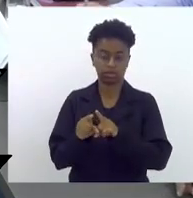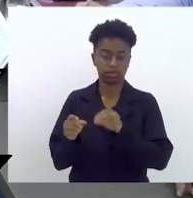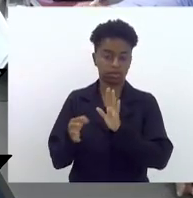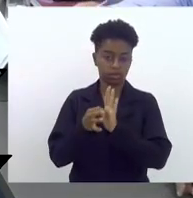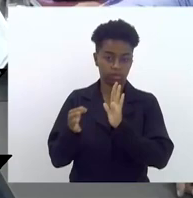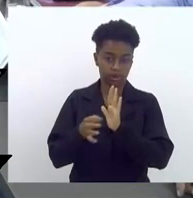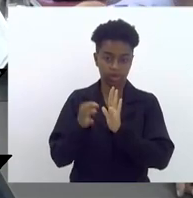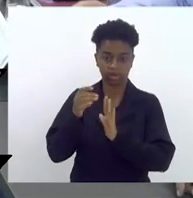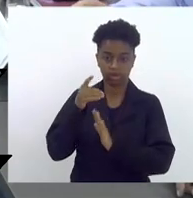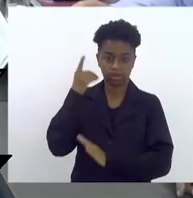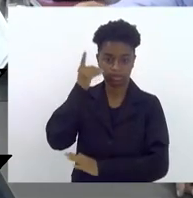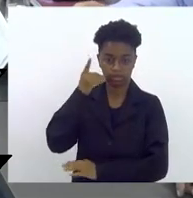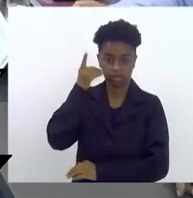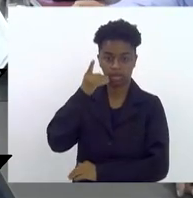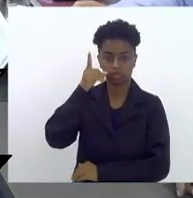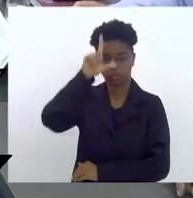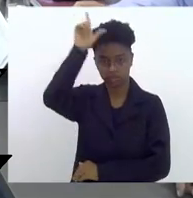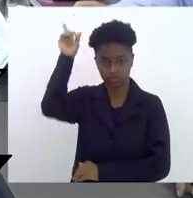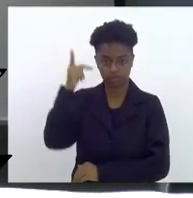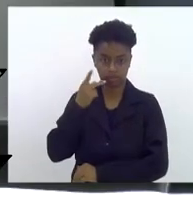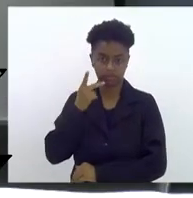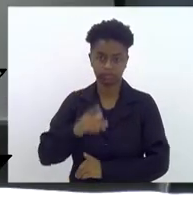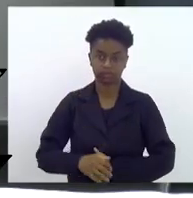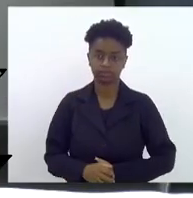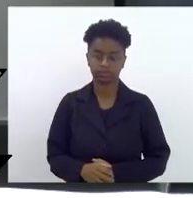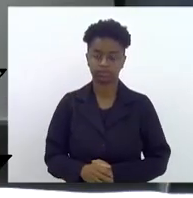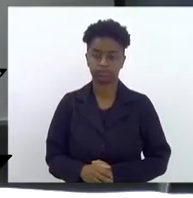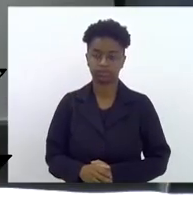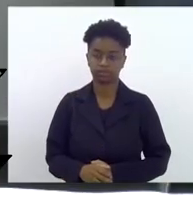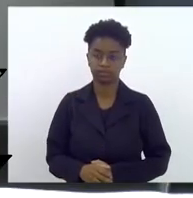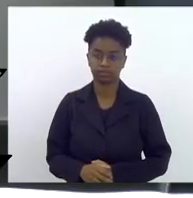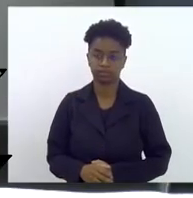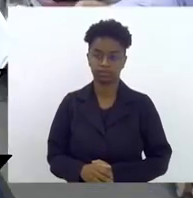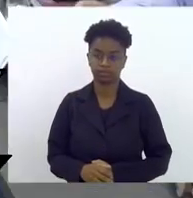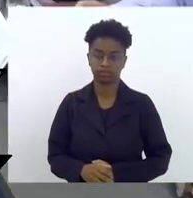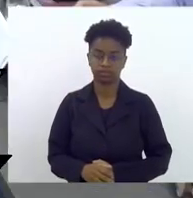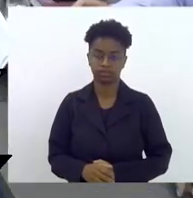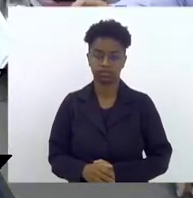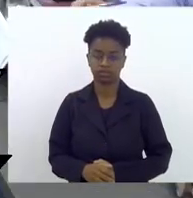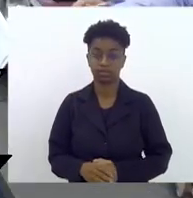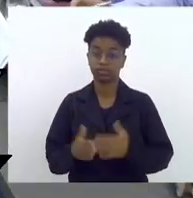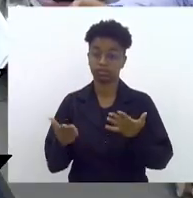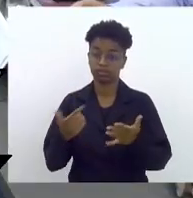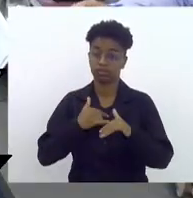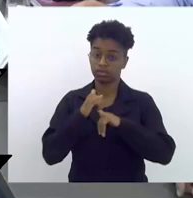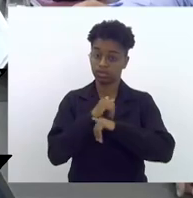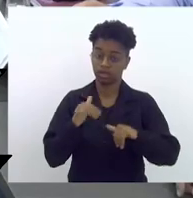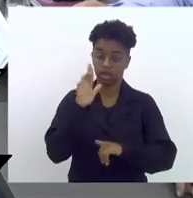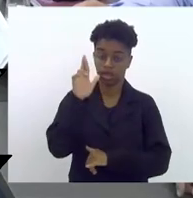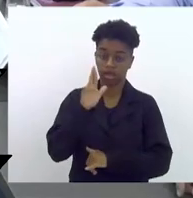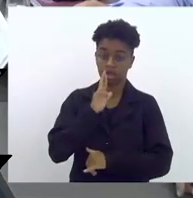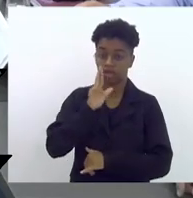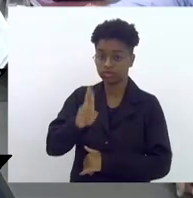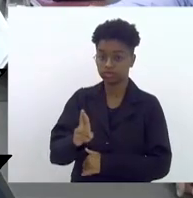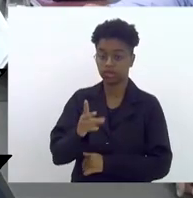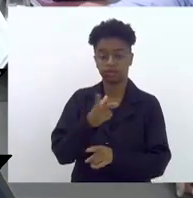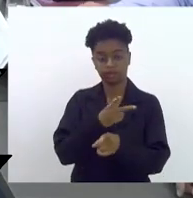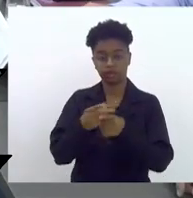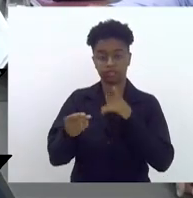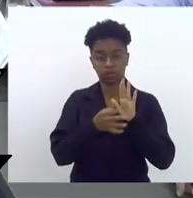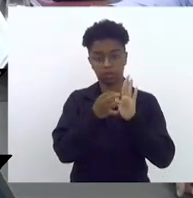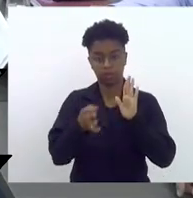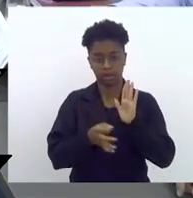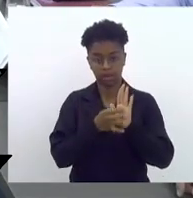do deputado Municipal Então proclama resultado venceu parecer